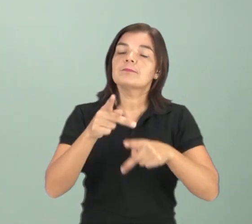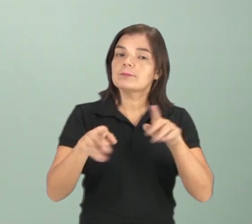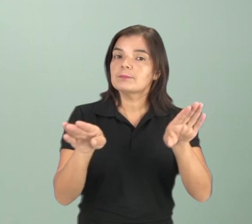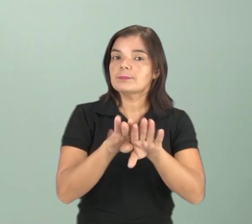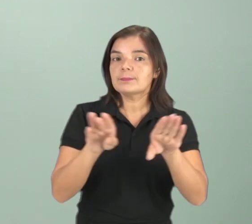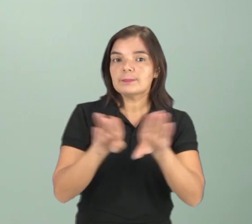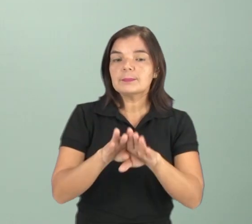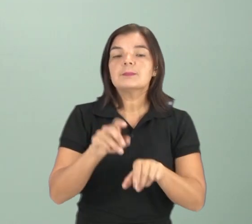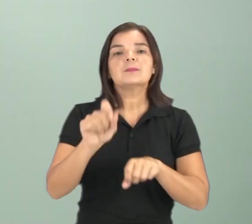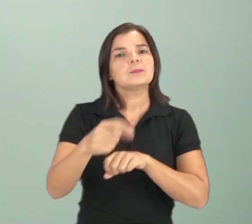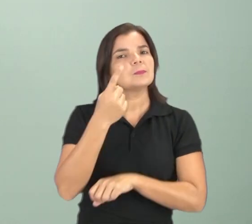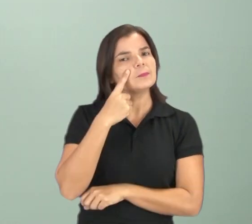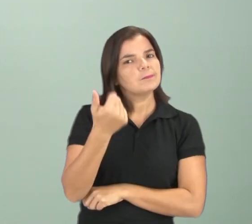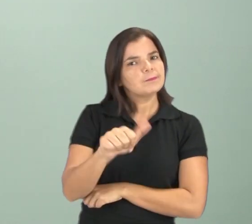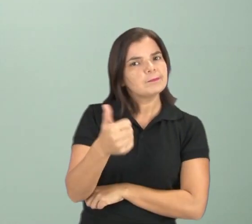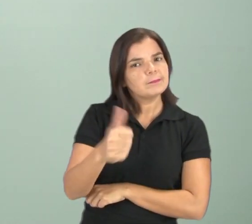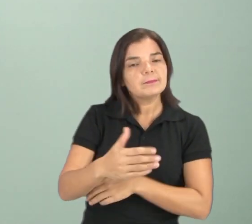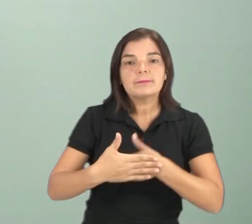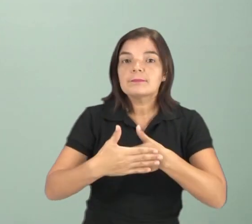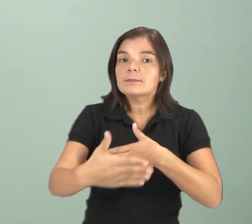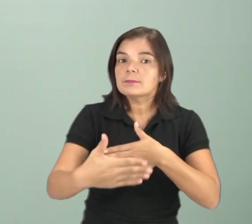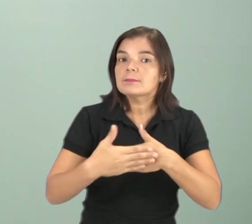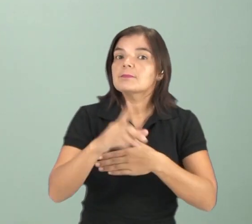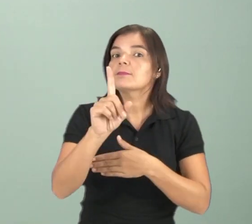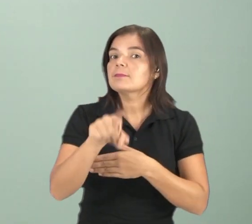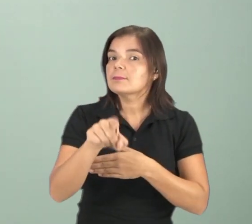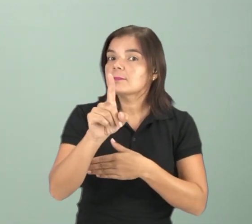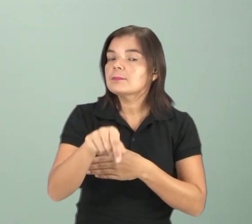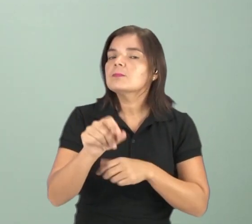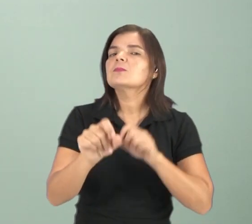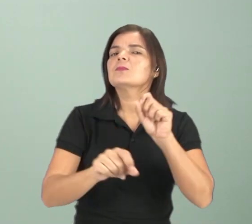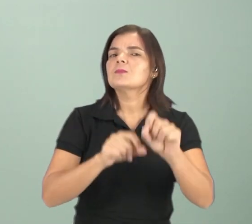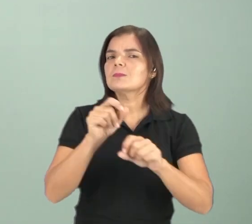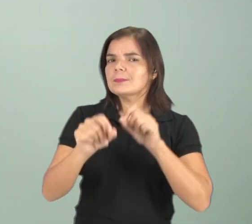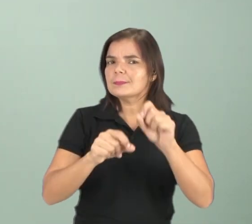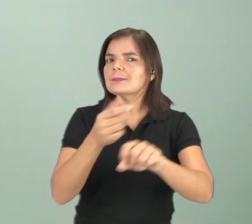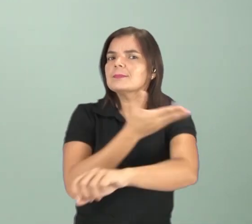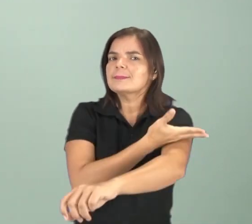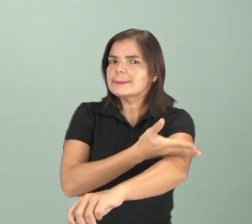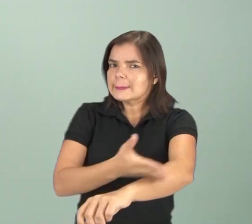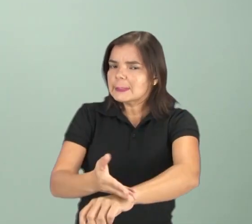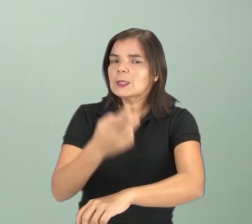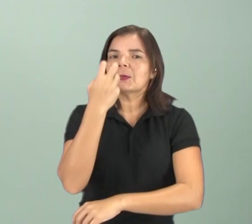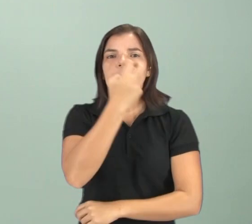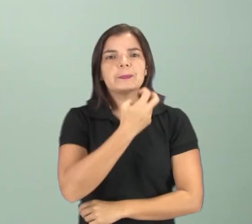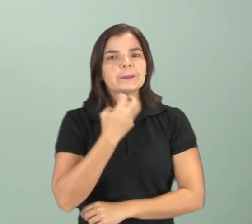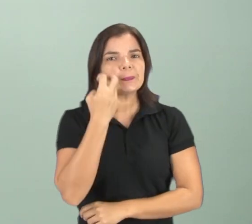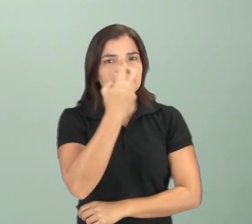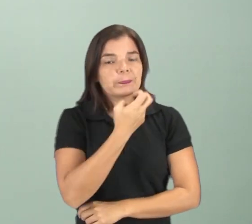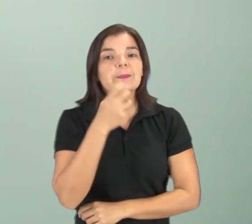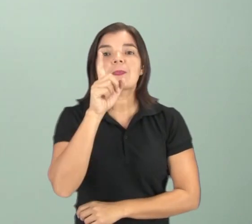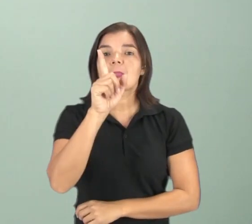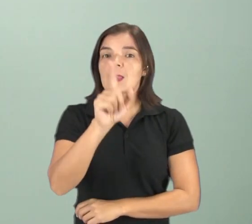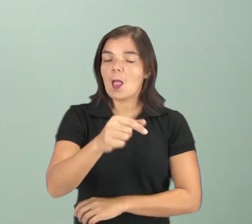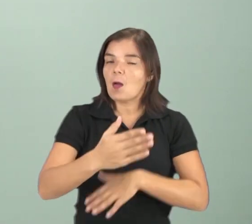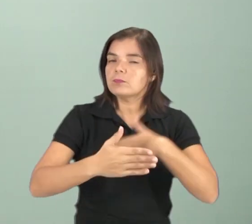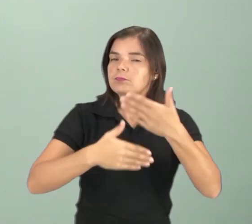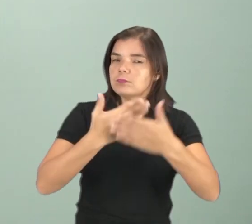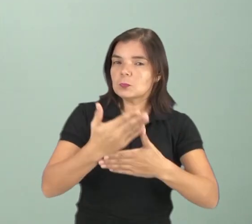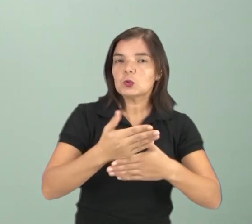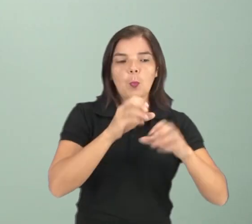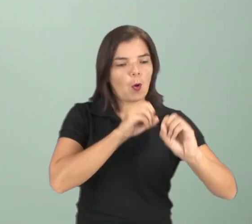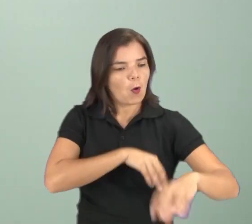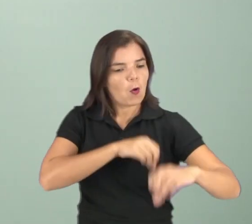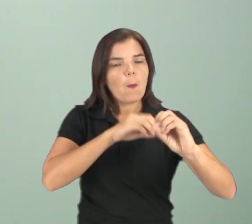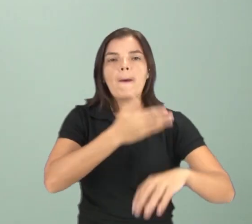populares que nós vamos verificar a seguir, elas são de uma tradição oral, elas são passadas de